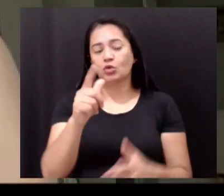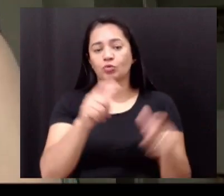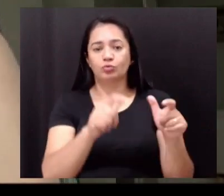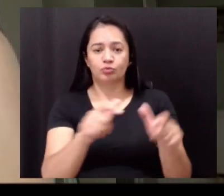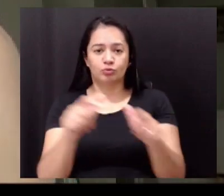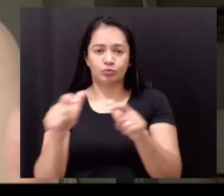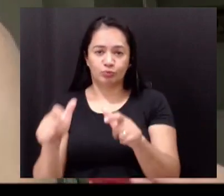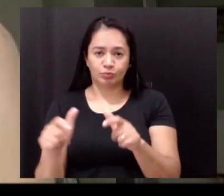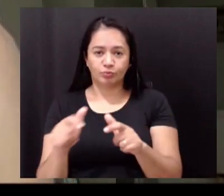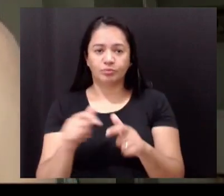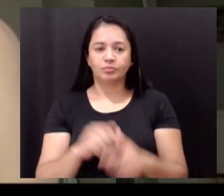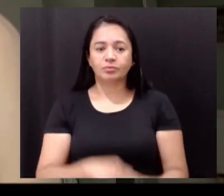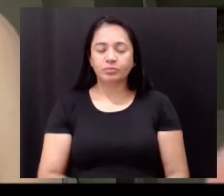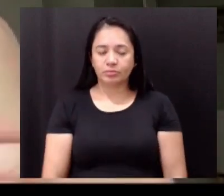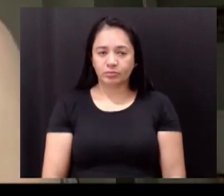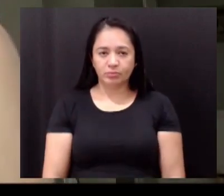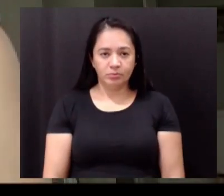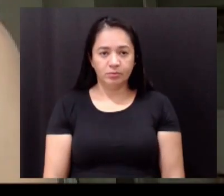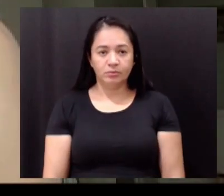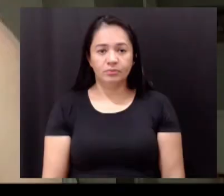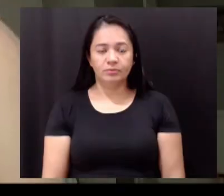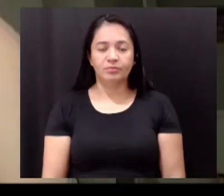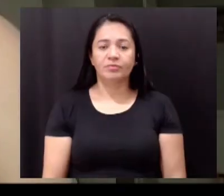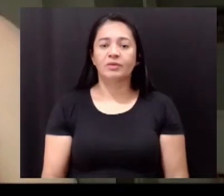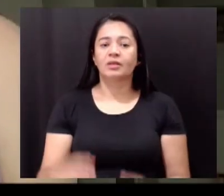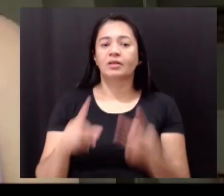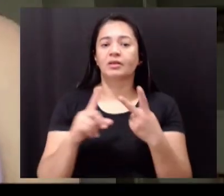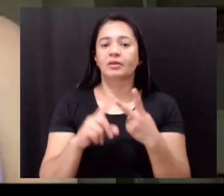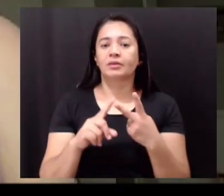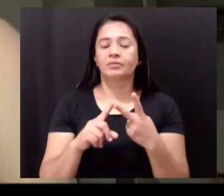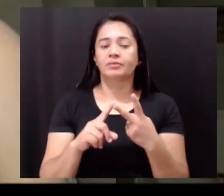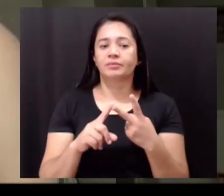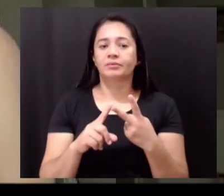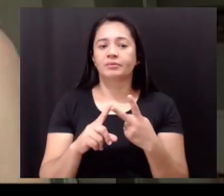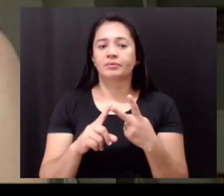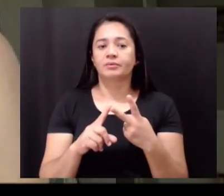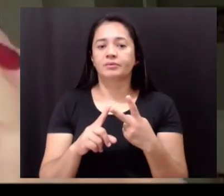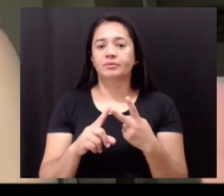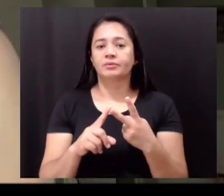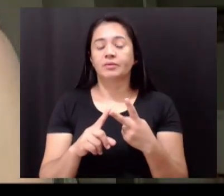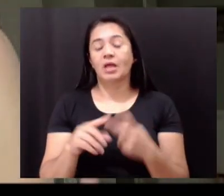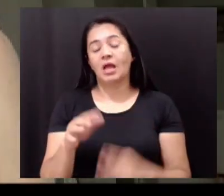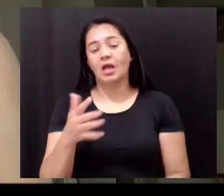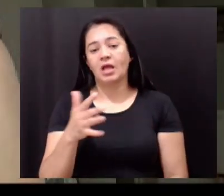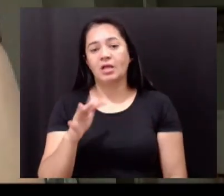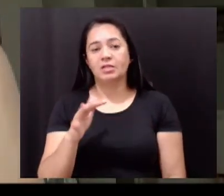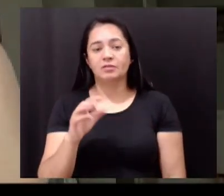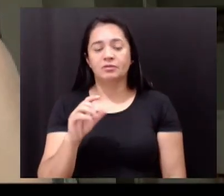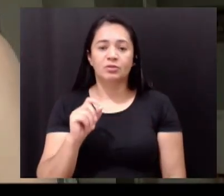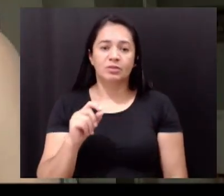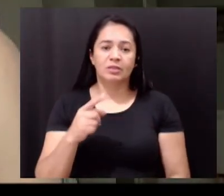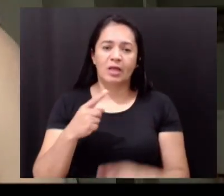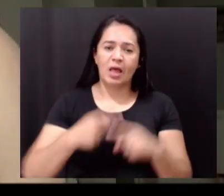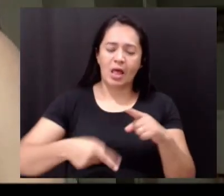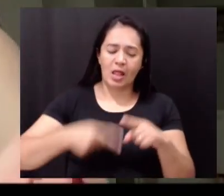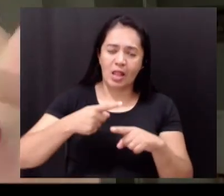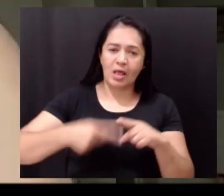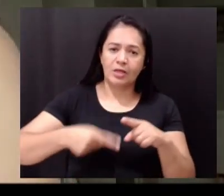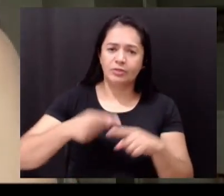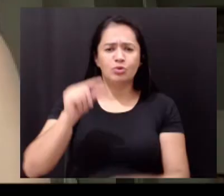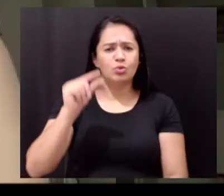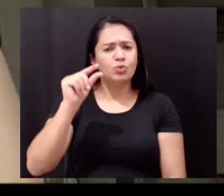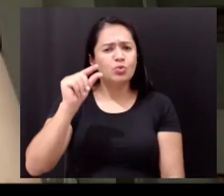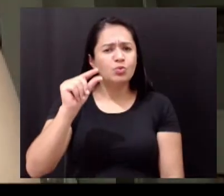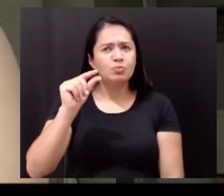de saúde. Segundo, a grande maioria das vezes, se são lesões pequenas, que a gente chama, por exemplo, a